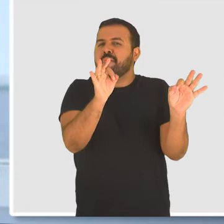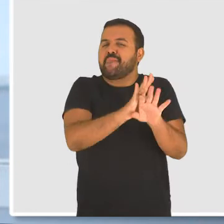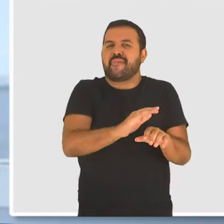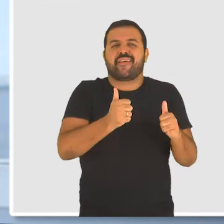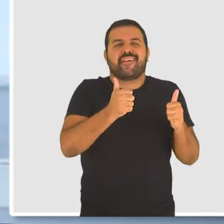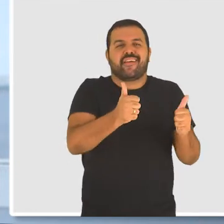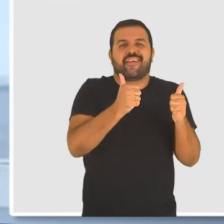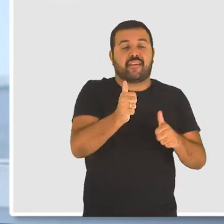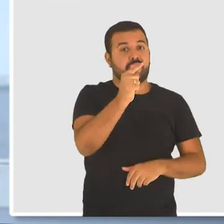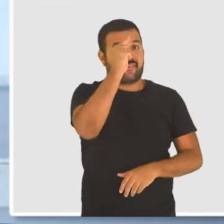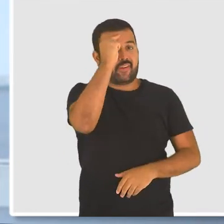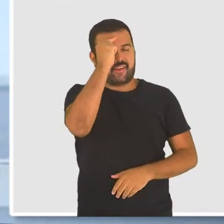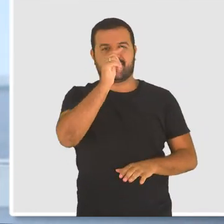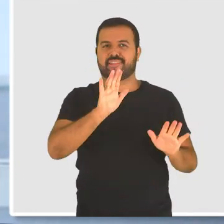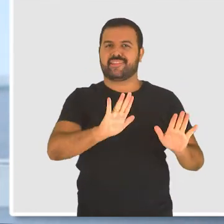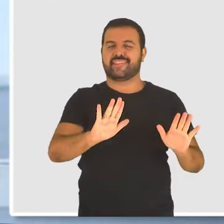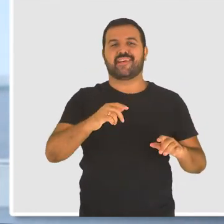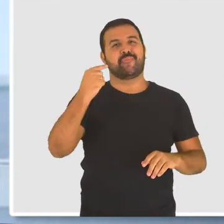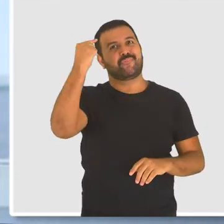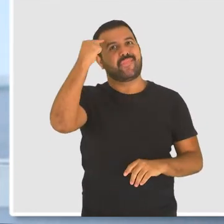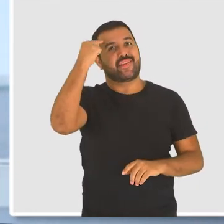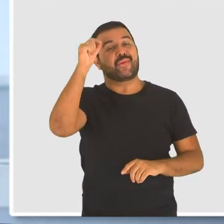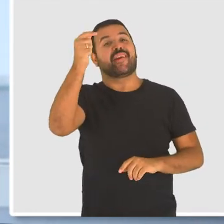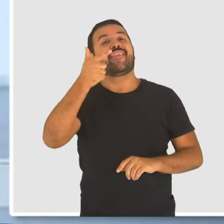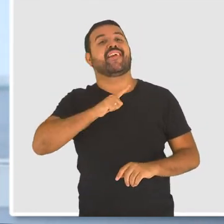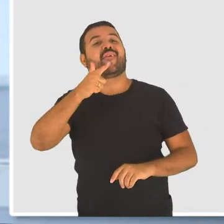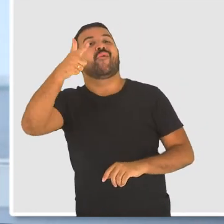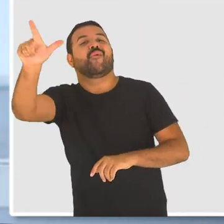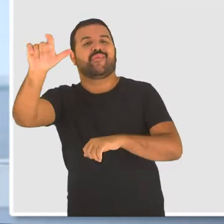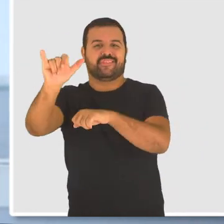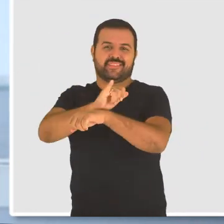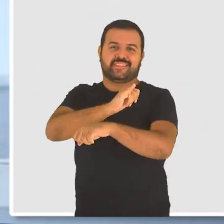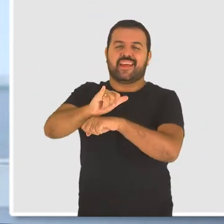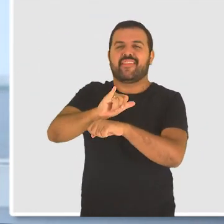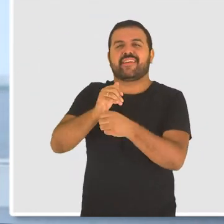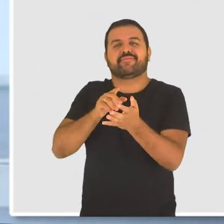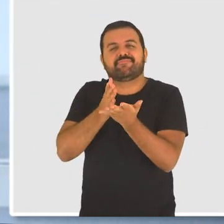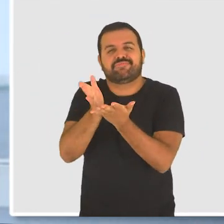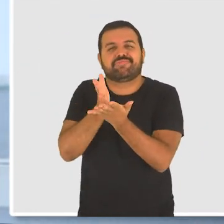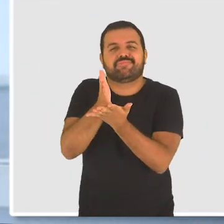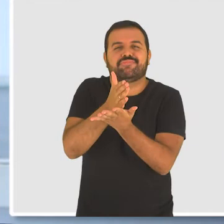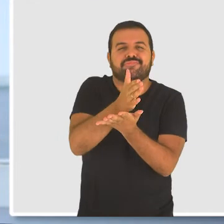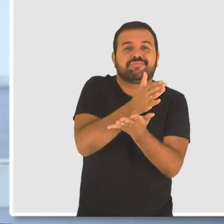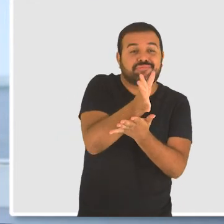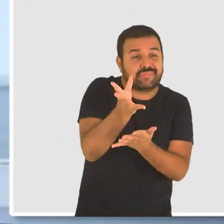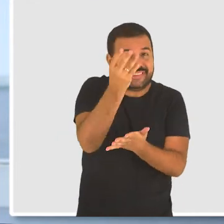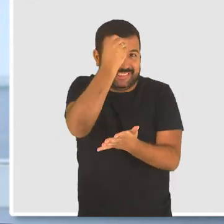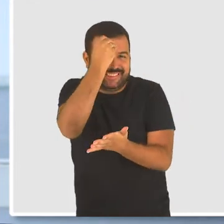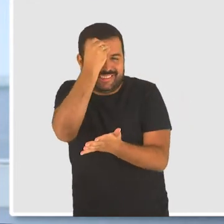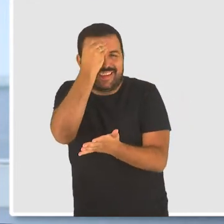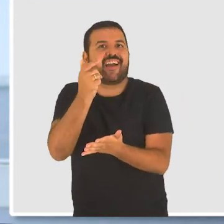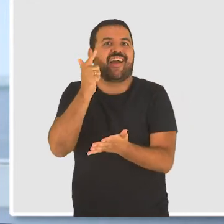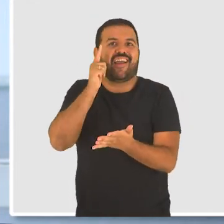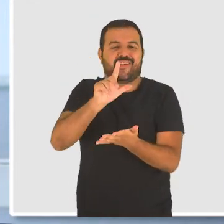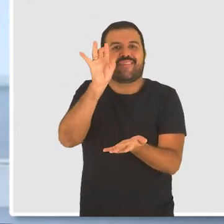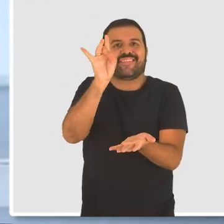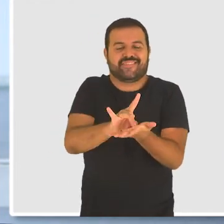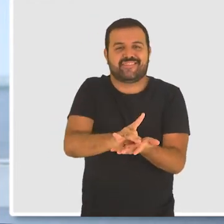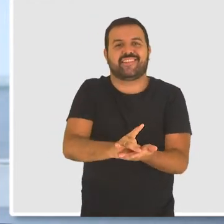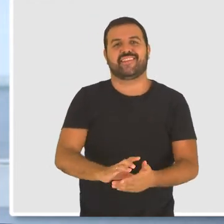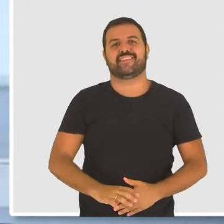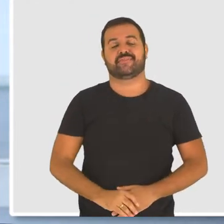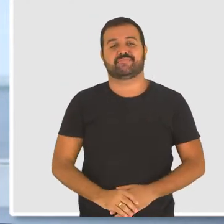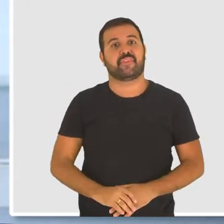eu acredito nisso. E o CAIPS tenta promover esse tipo de aprendizagem, né?